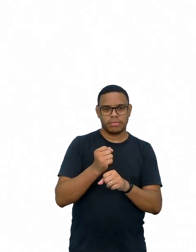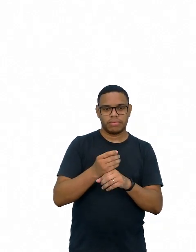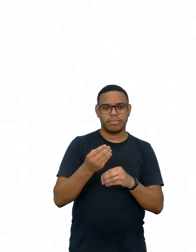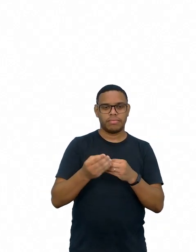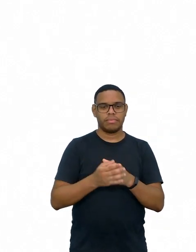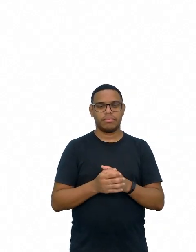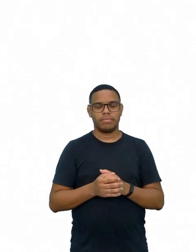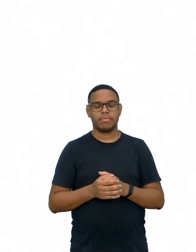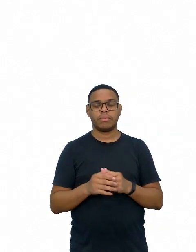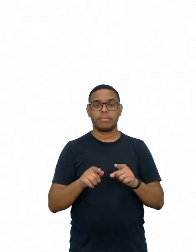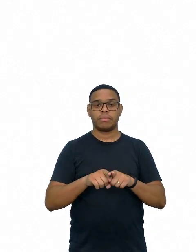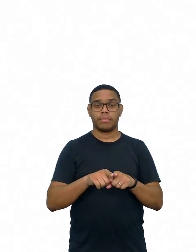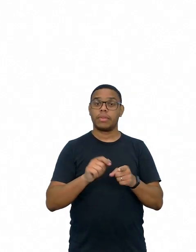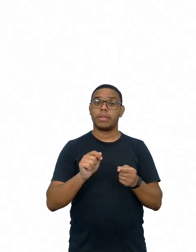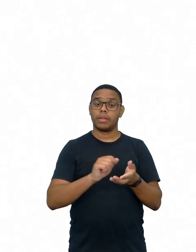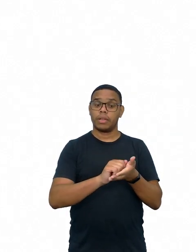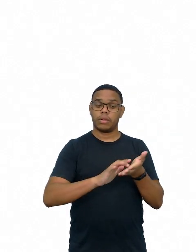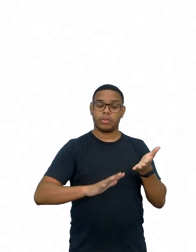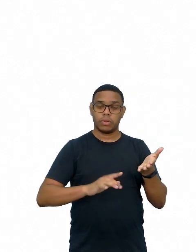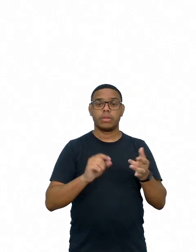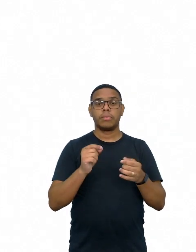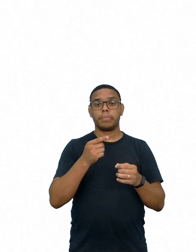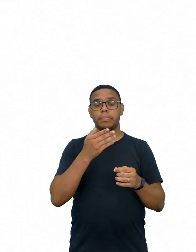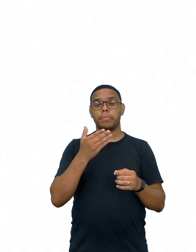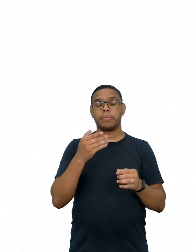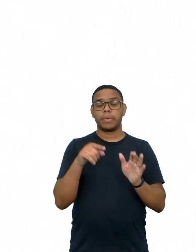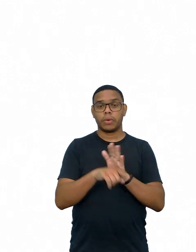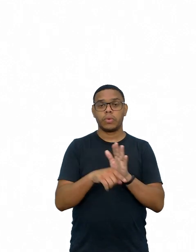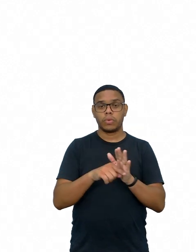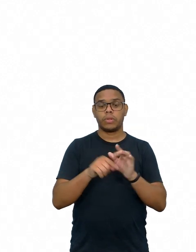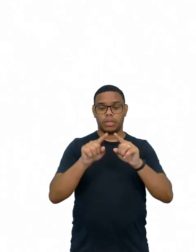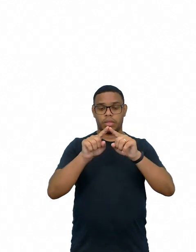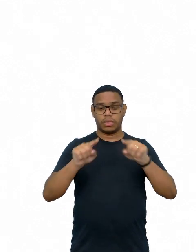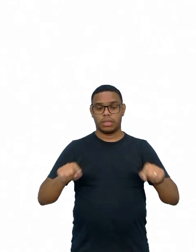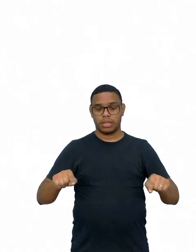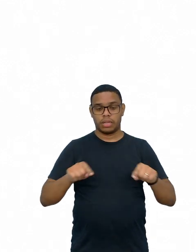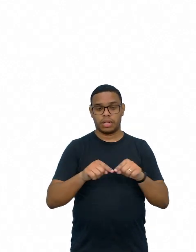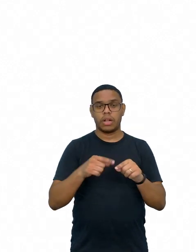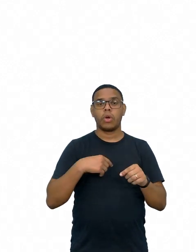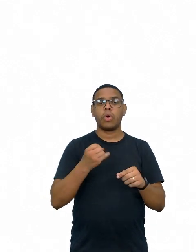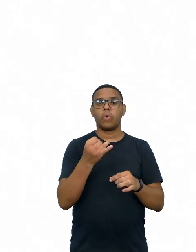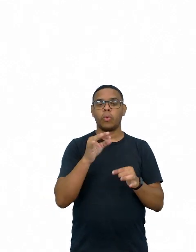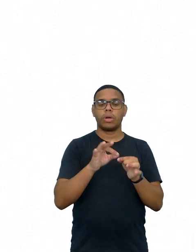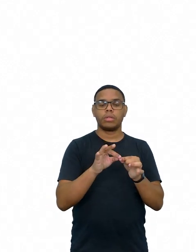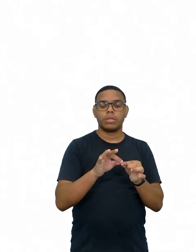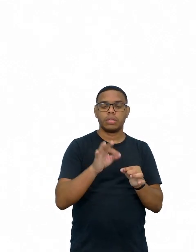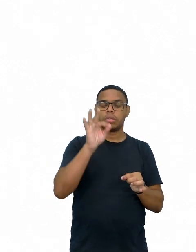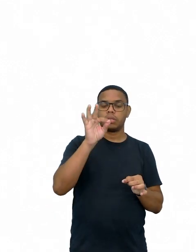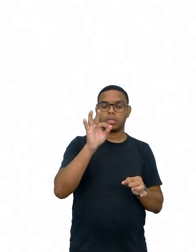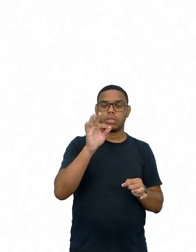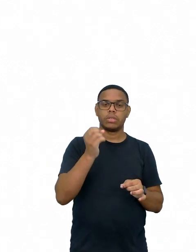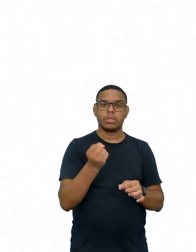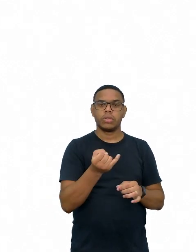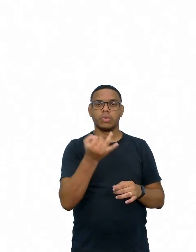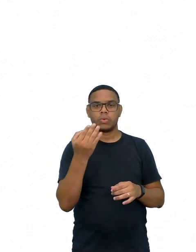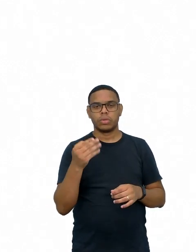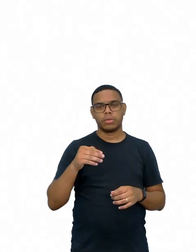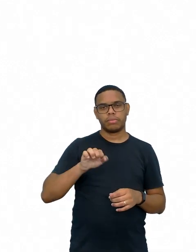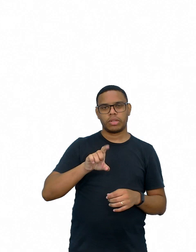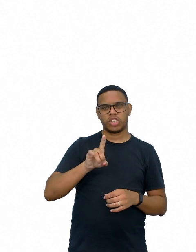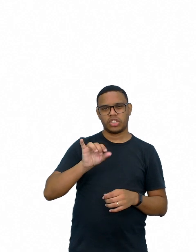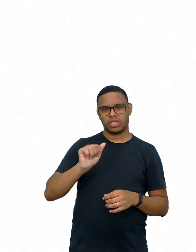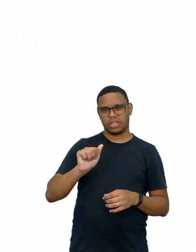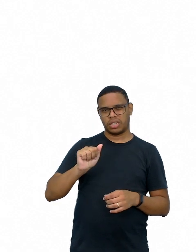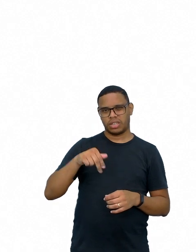e tem uma atividade que pede a altura do triângulo equilátero. Bom, altura e mediana,